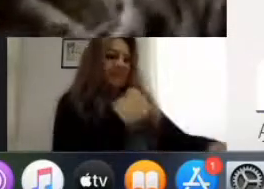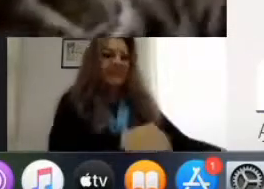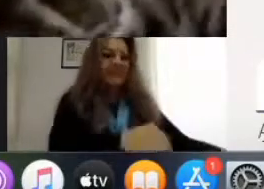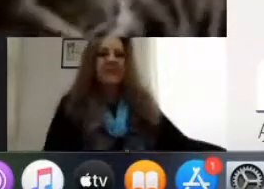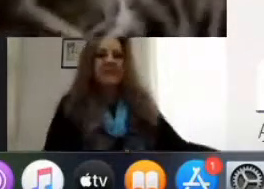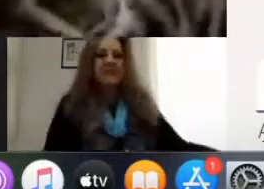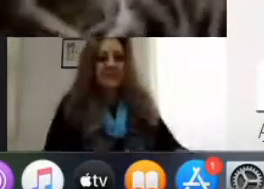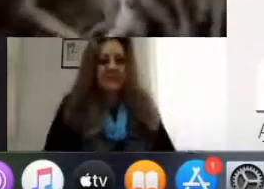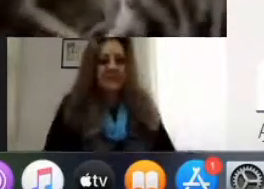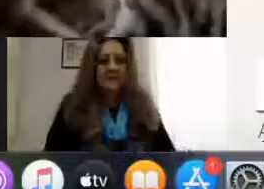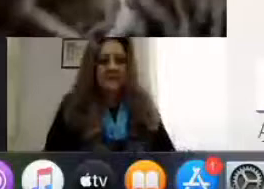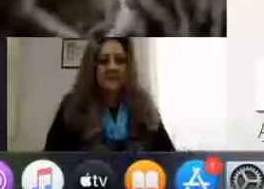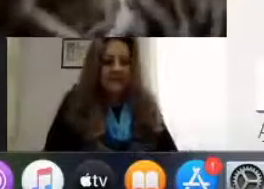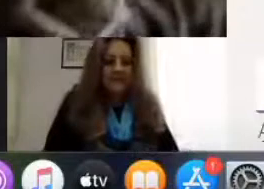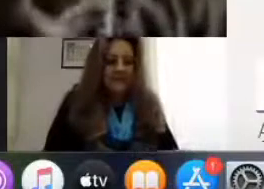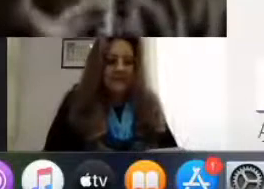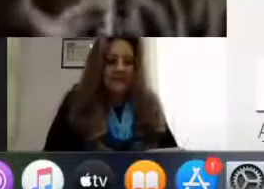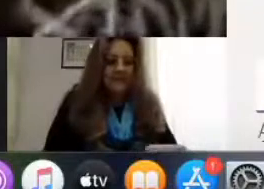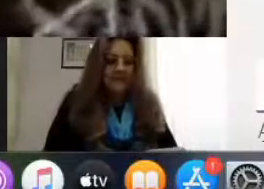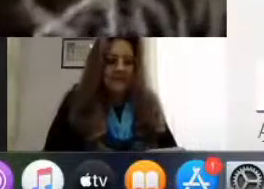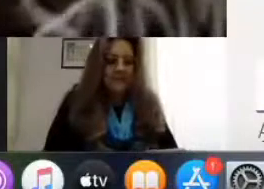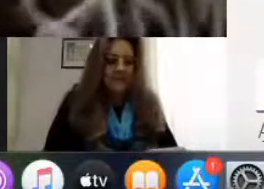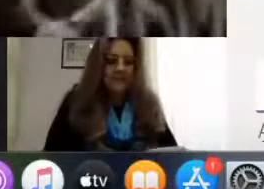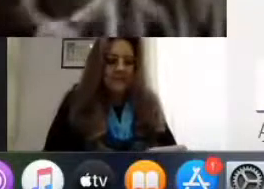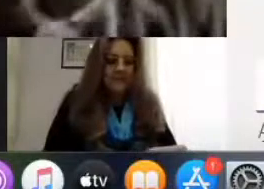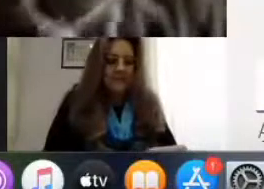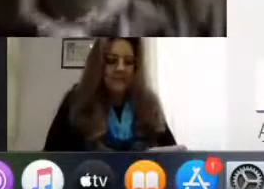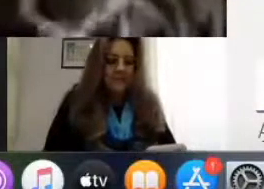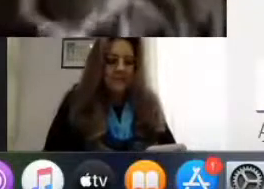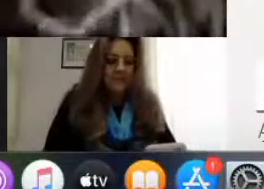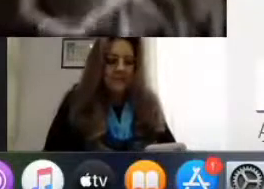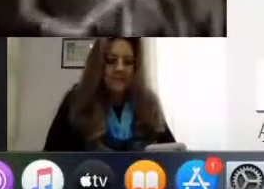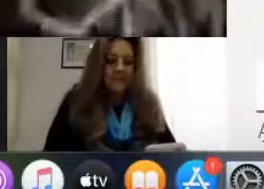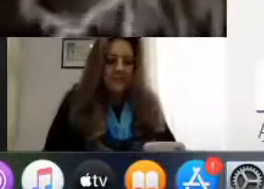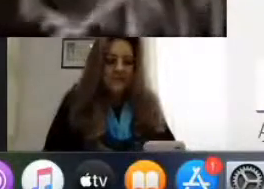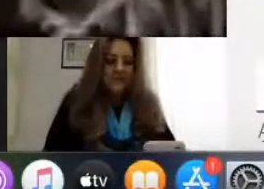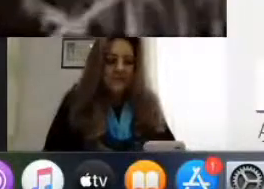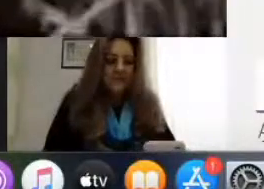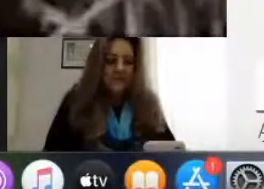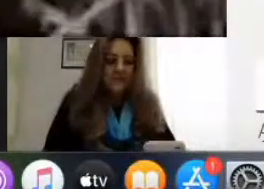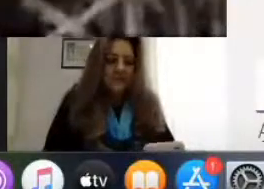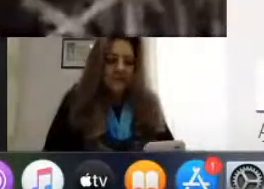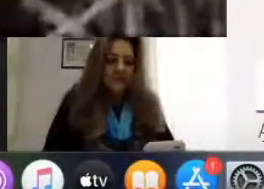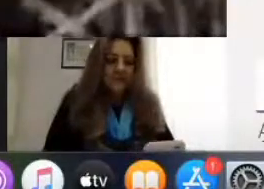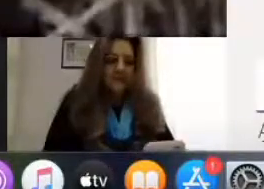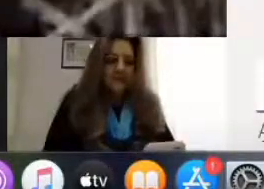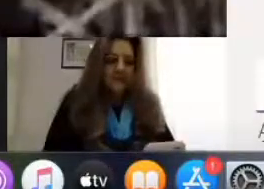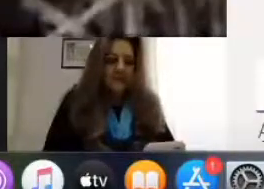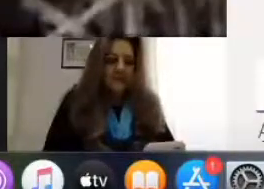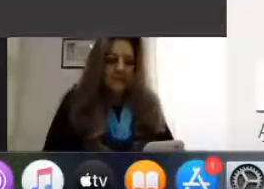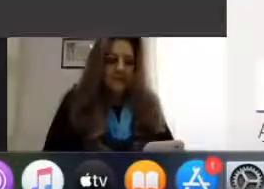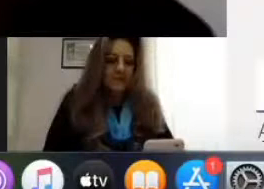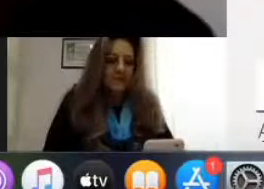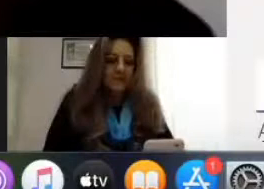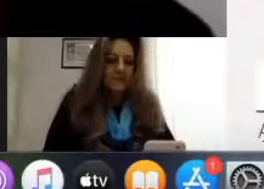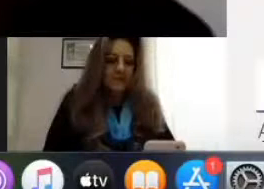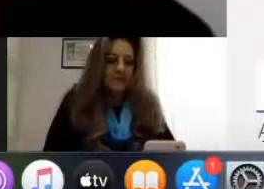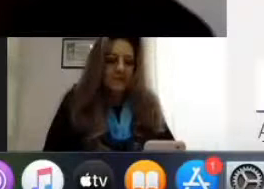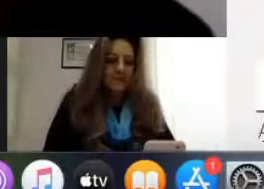de direitos ou de direitos econômicos, em um contexto contemporâneo, ele vai poder